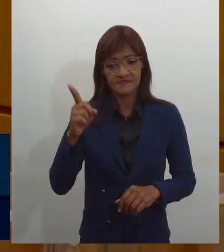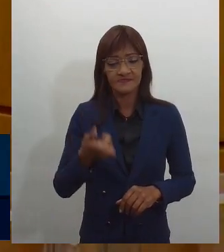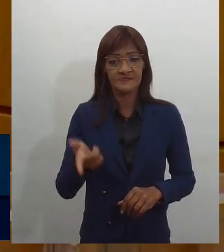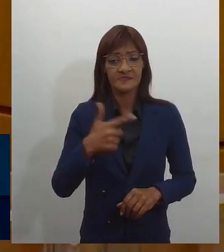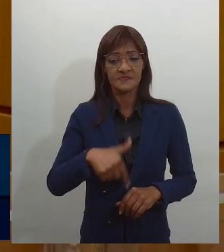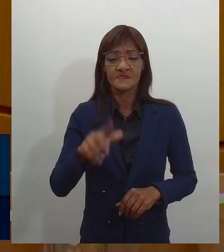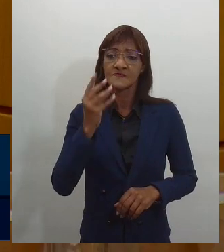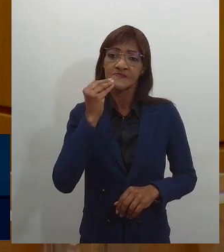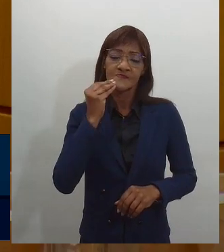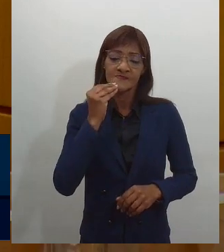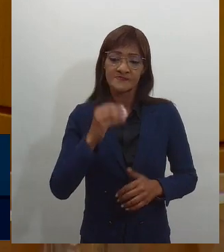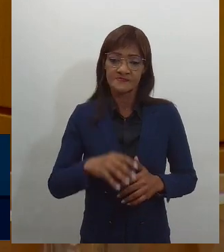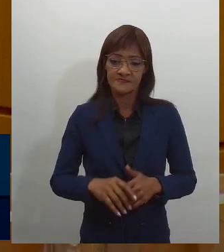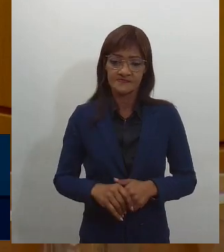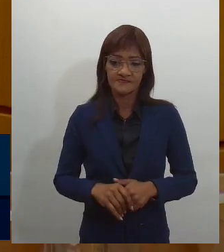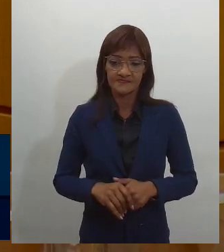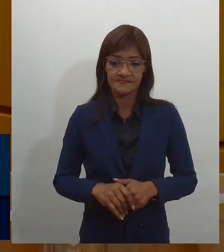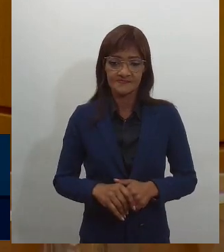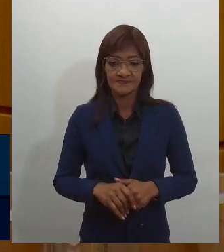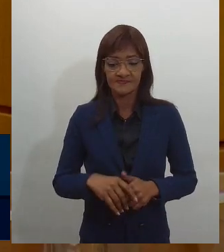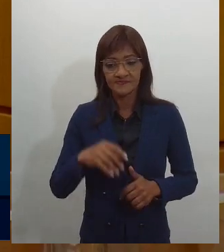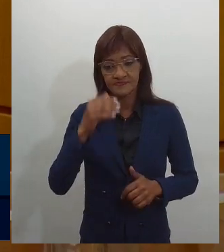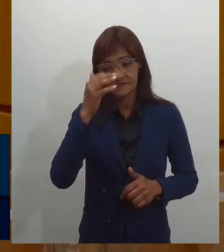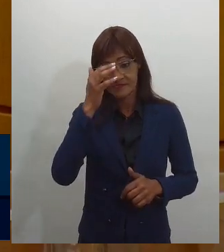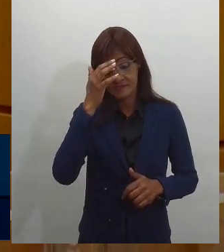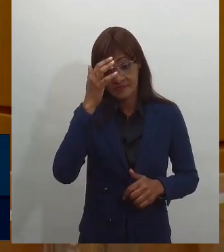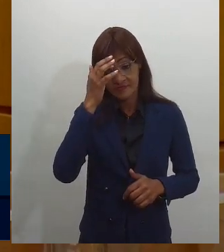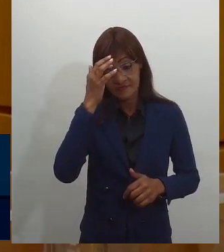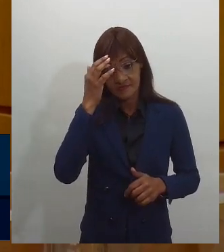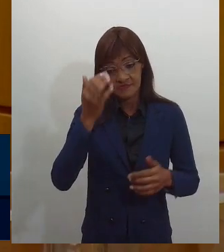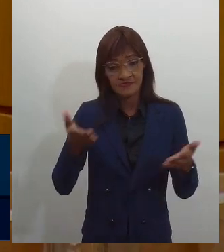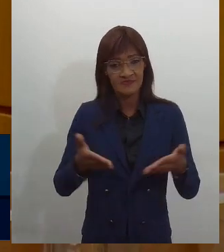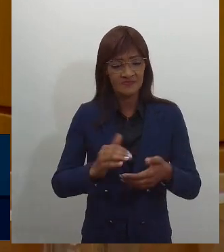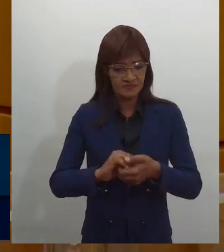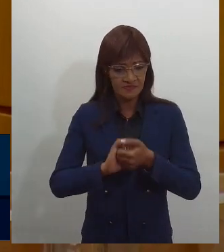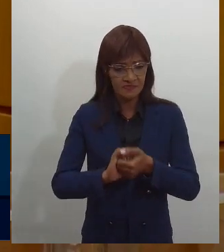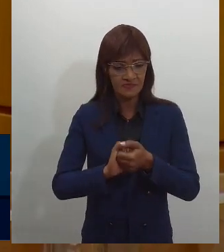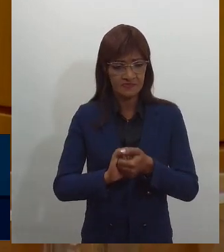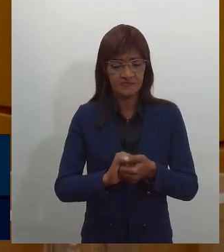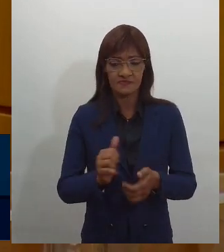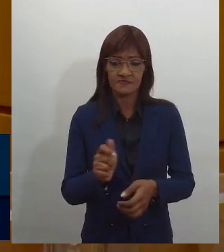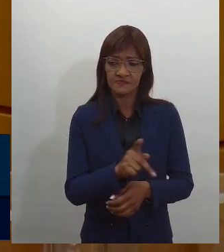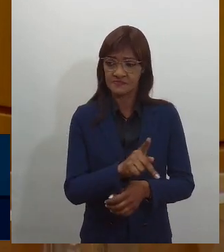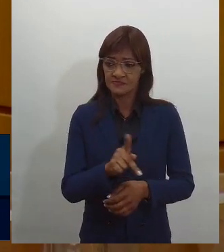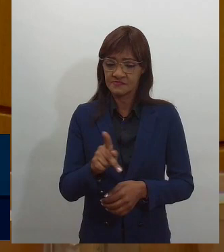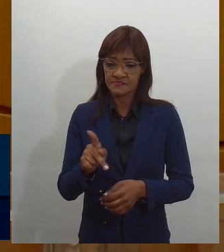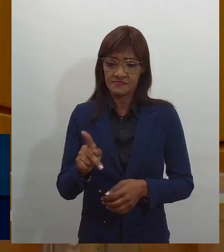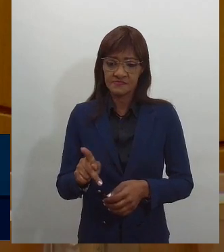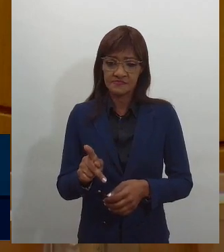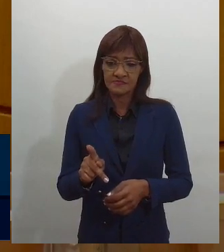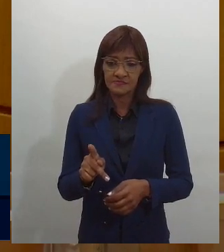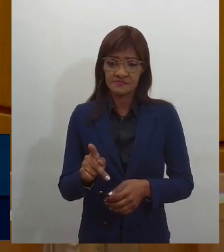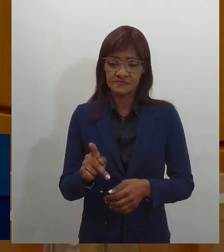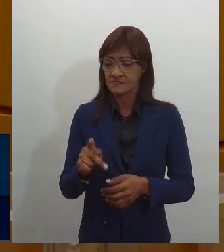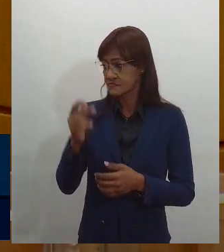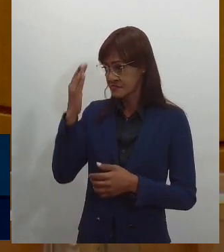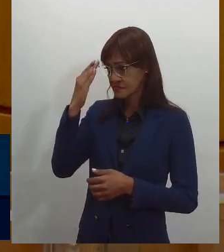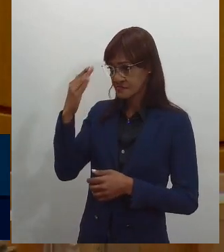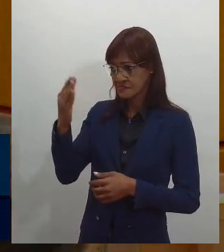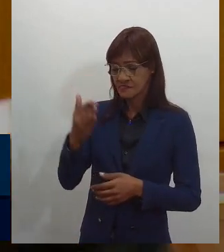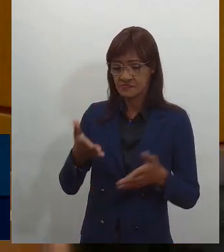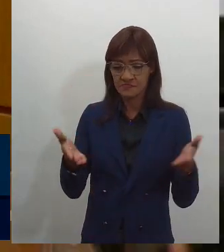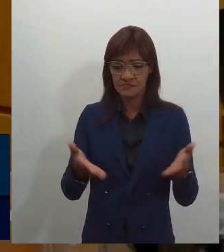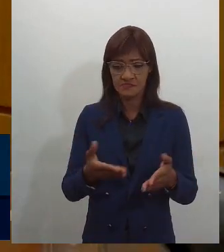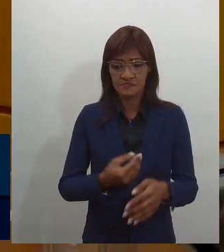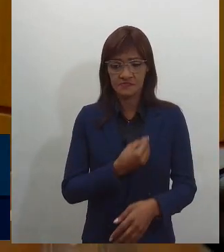quero, de antemão, saudar aqui o nosso presidente, agradecer pelo espaço, nosso querido Marcelo, enfim,